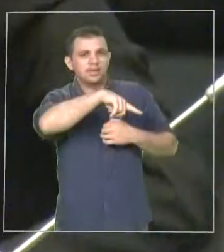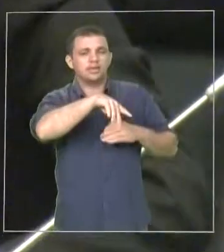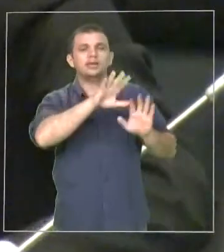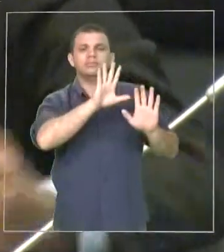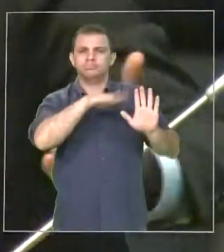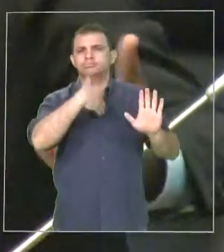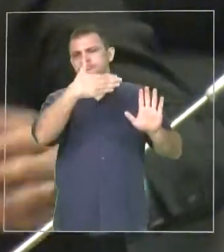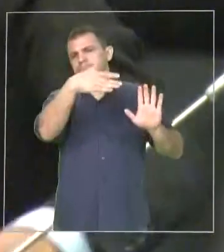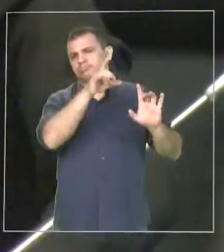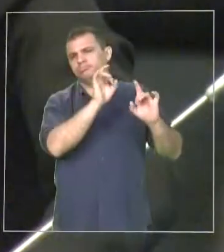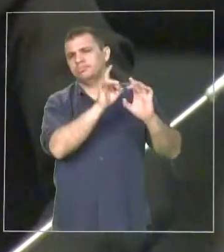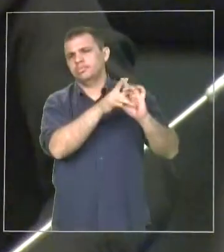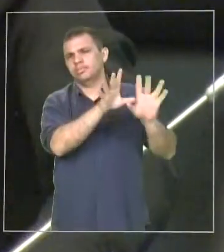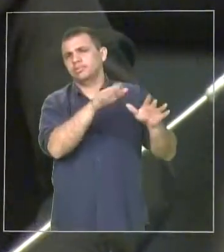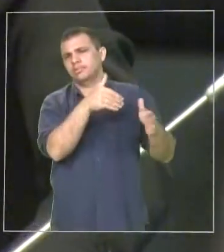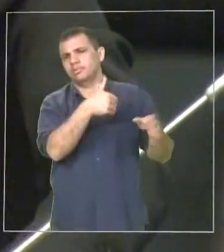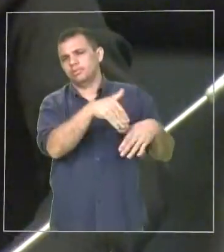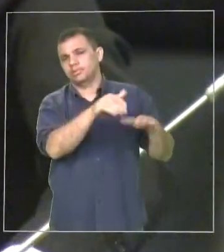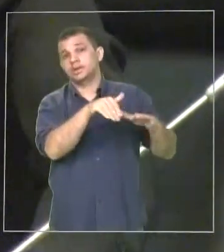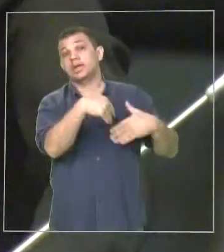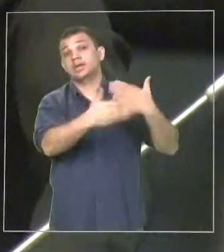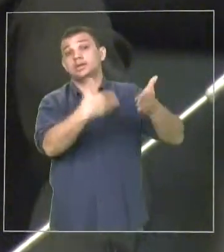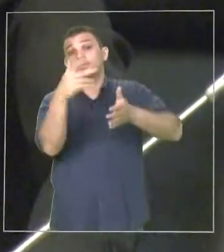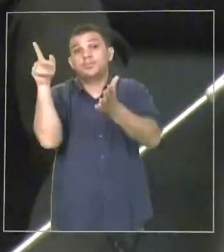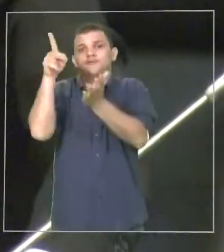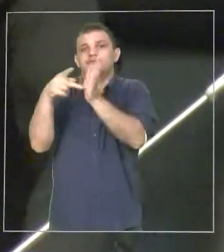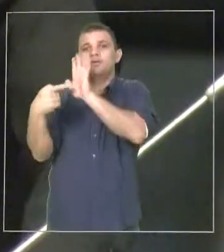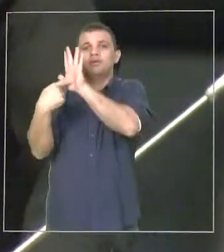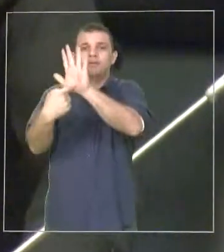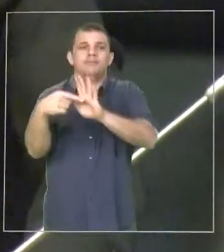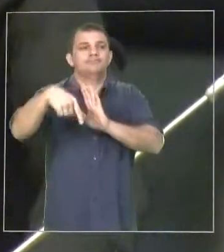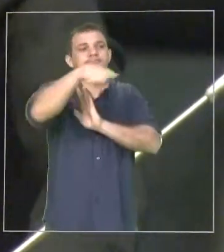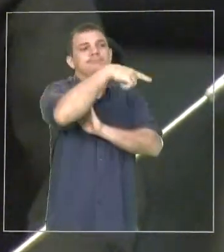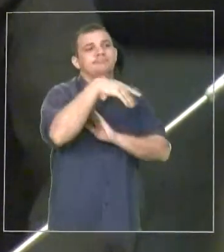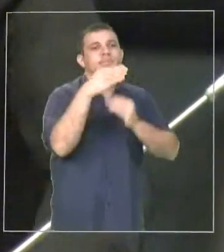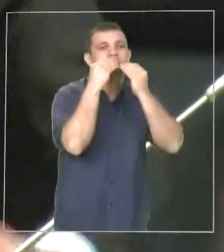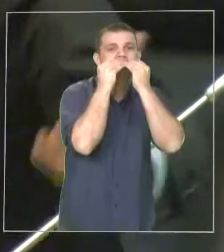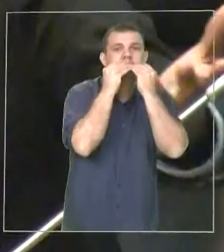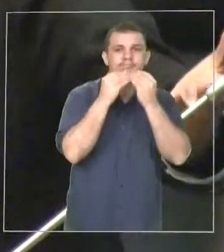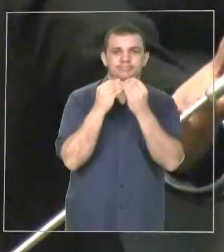da delação, que depois, quando se perguntava onde estão os teus